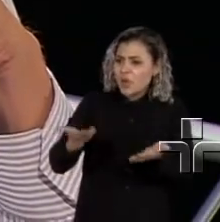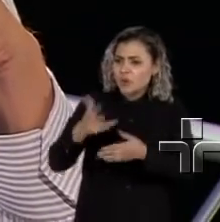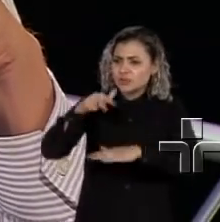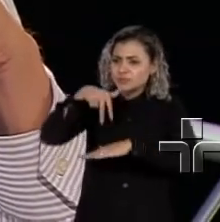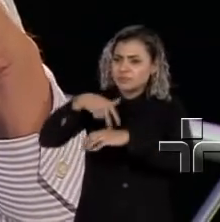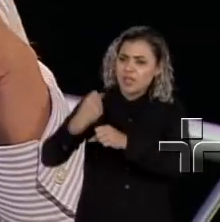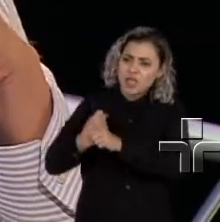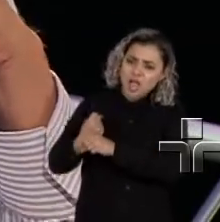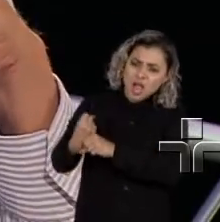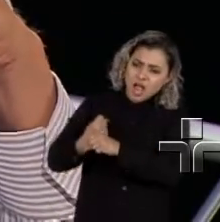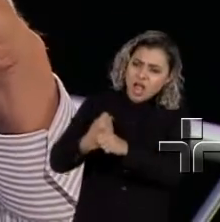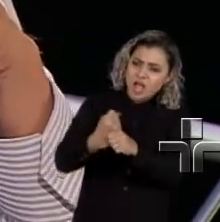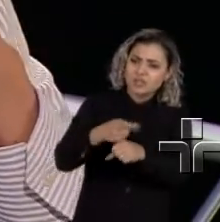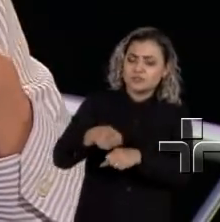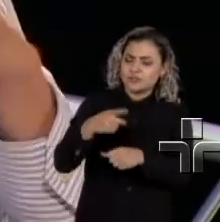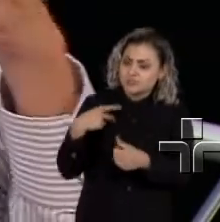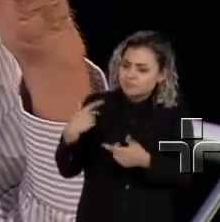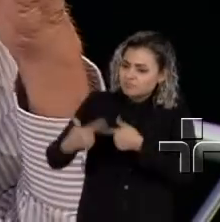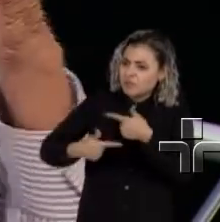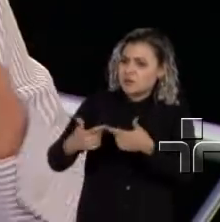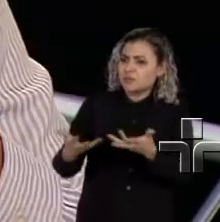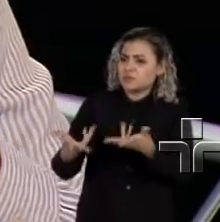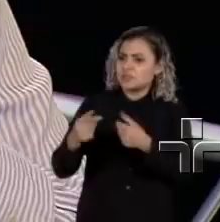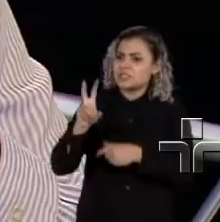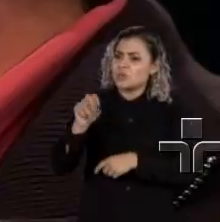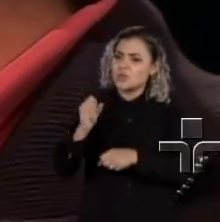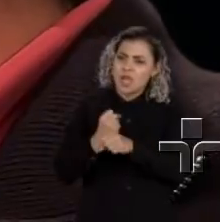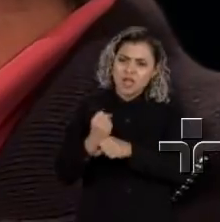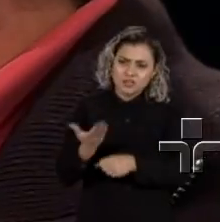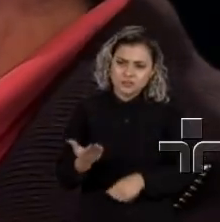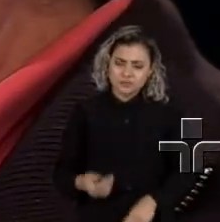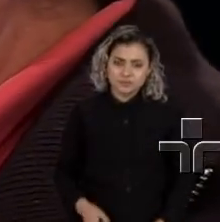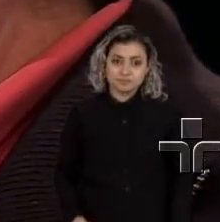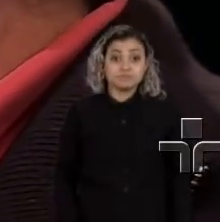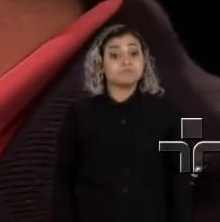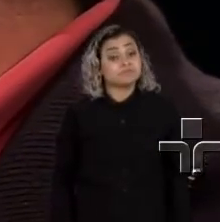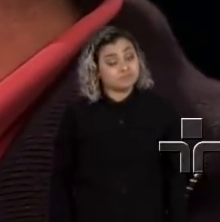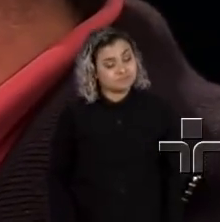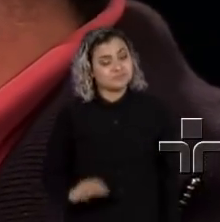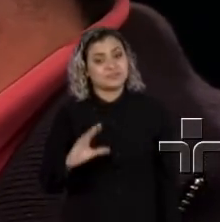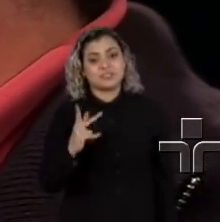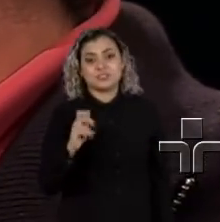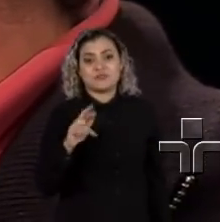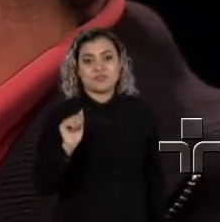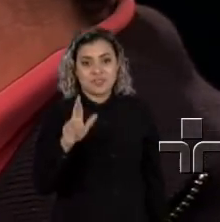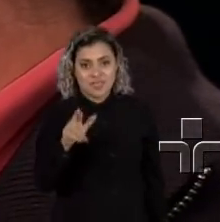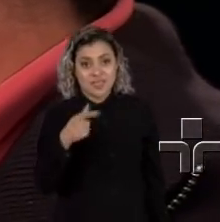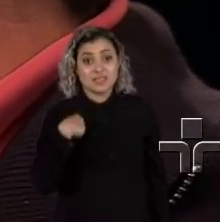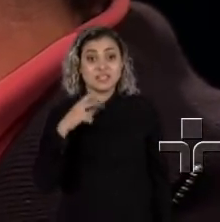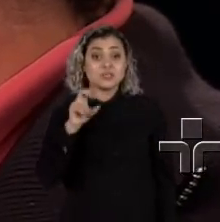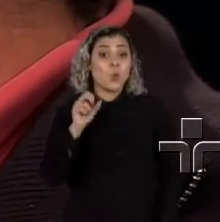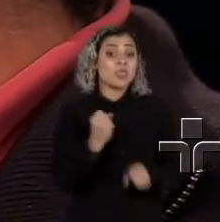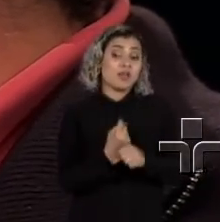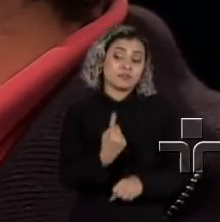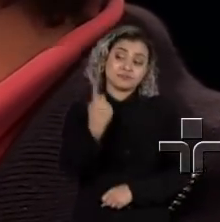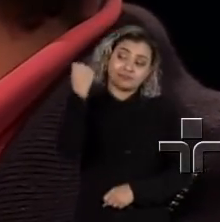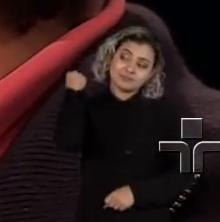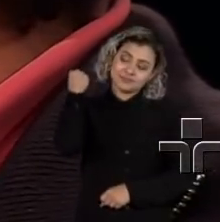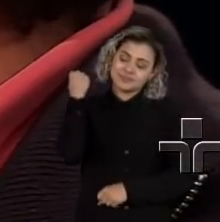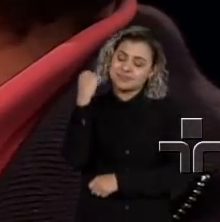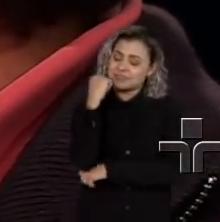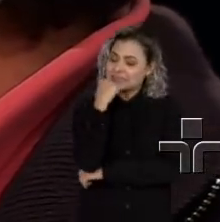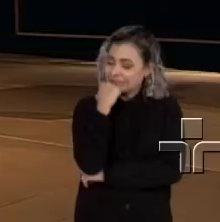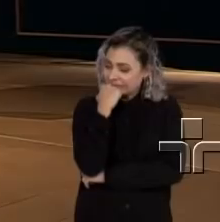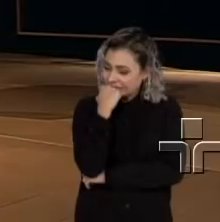de trabalho por tantos anos, já por 50 anos. Xavier, 50 anos, quando eu olho para trás, eu vejo